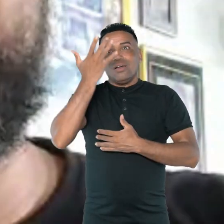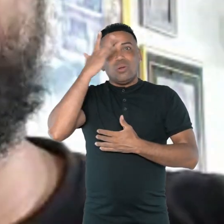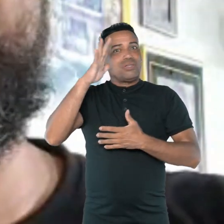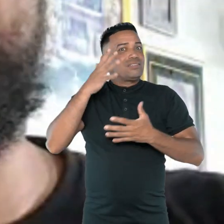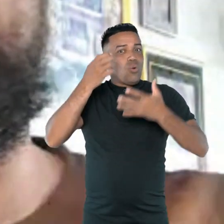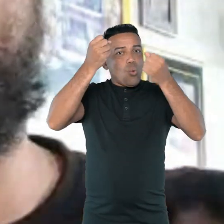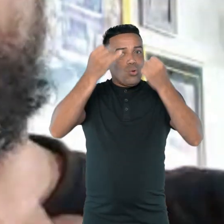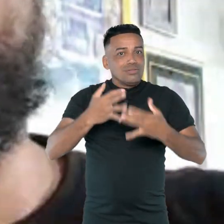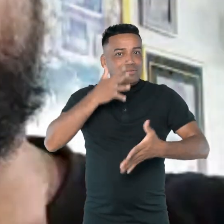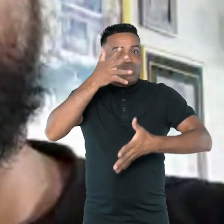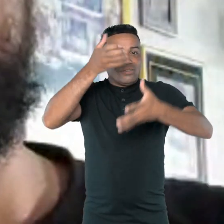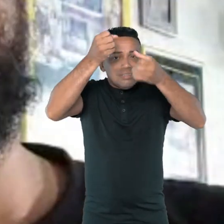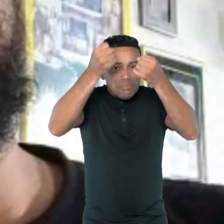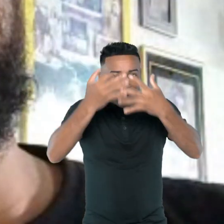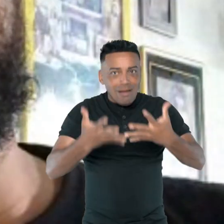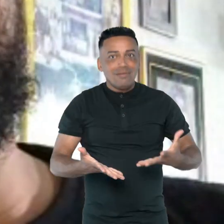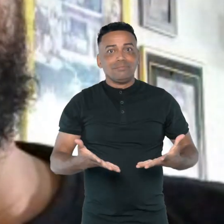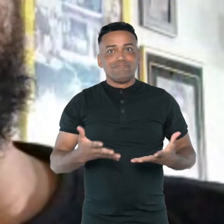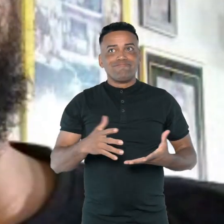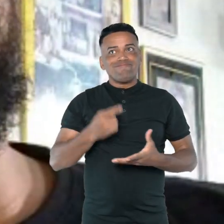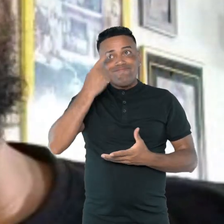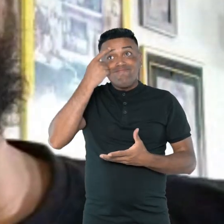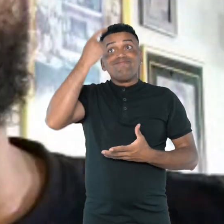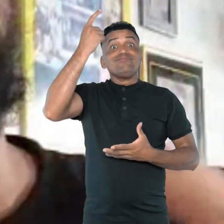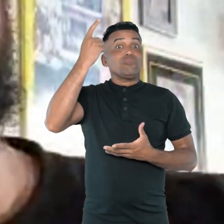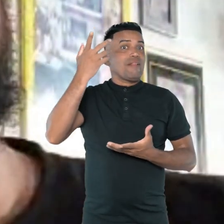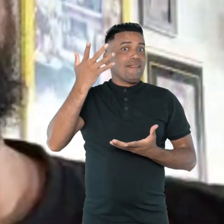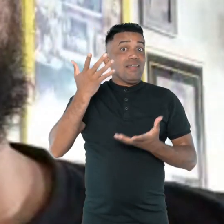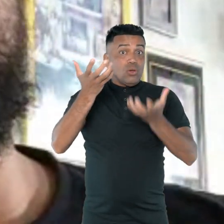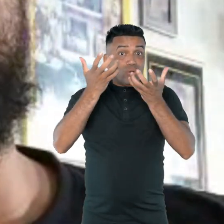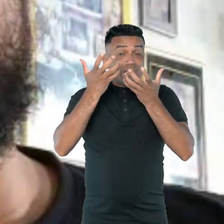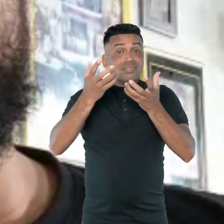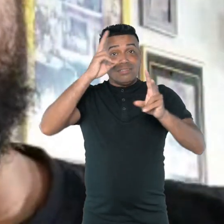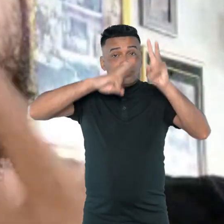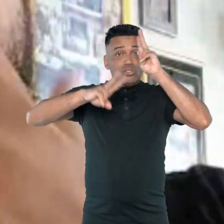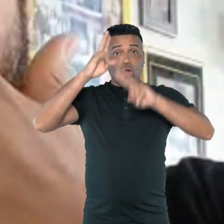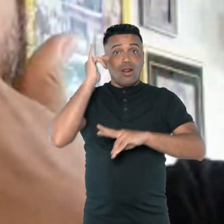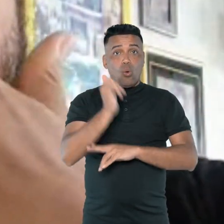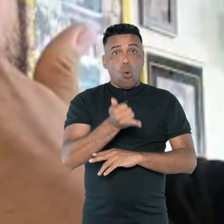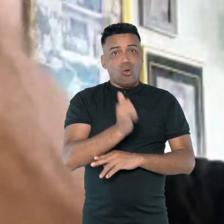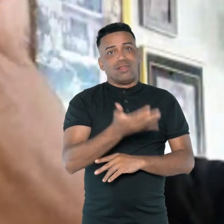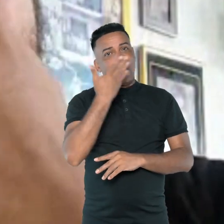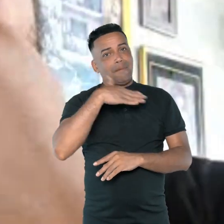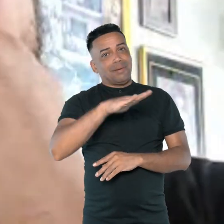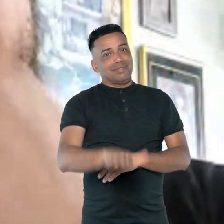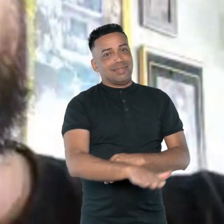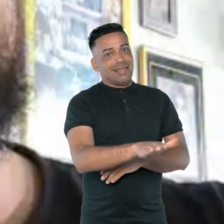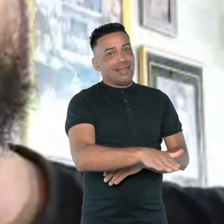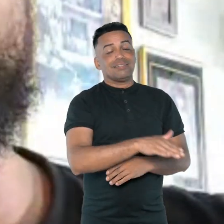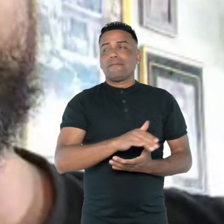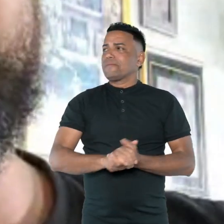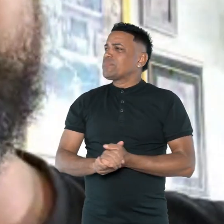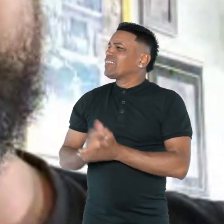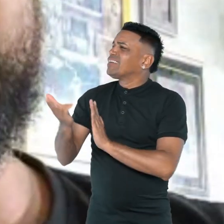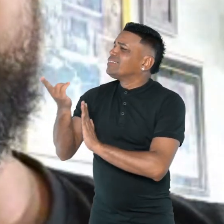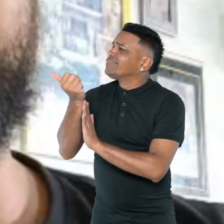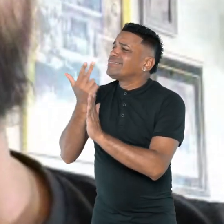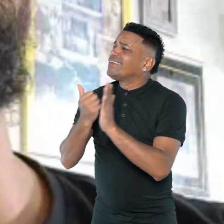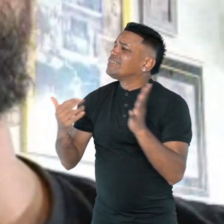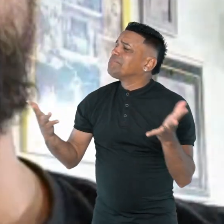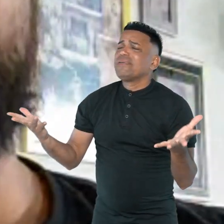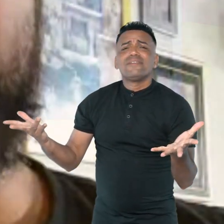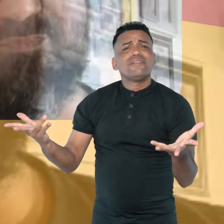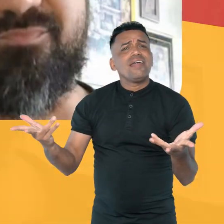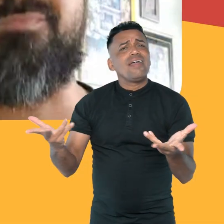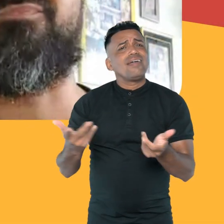Foi algo que veio e que eu quis contar essas histórias para as crianças. E as ilustrações são incríveis, né? A